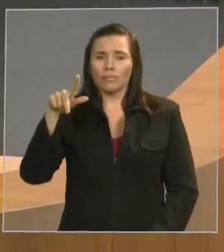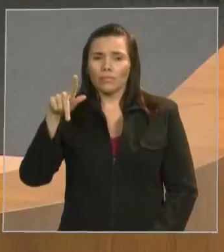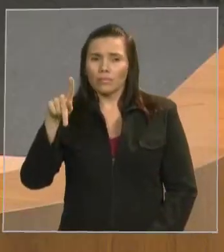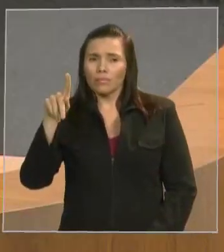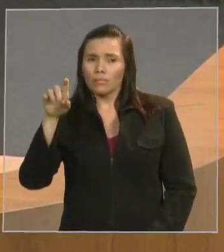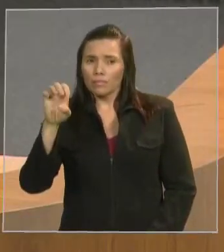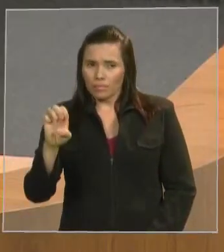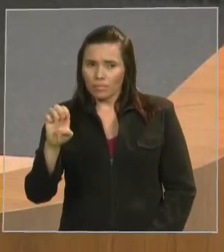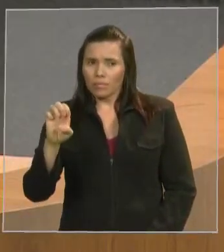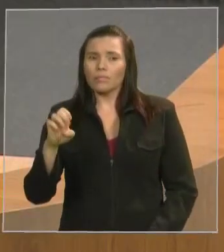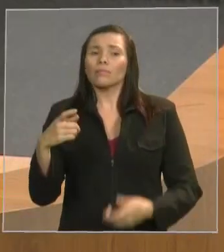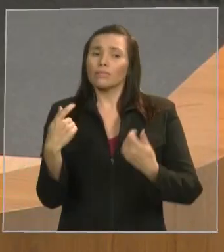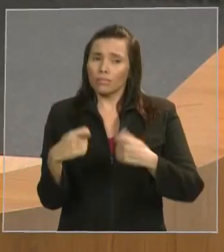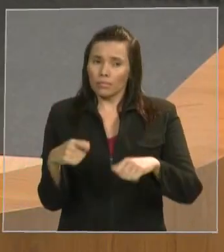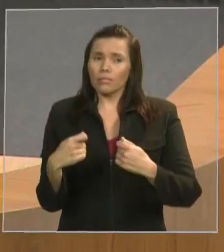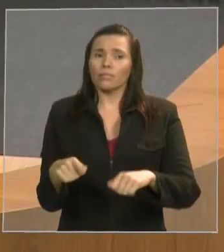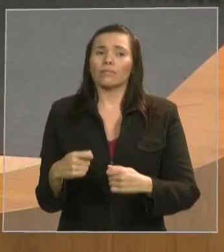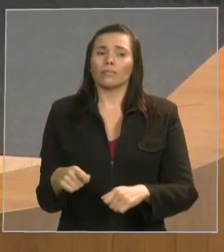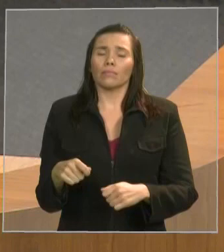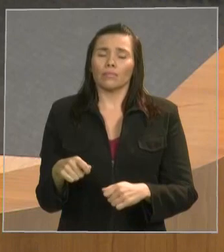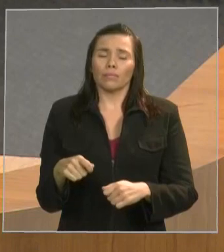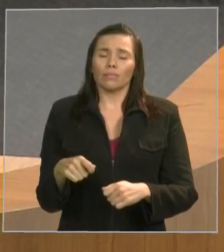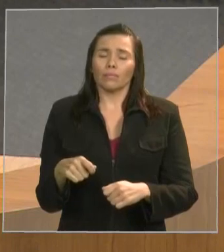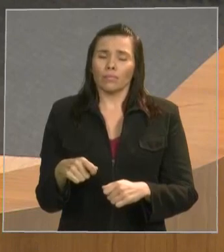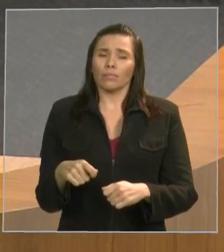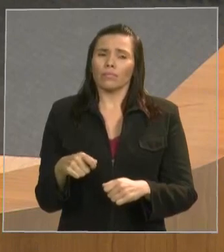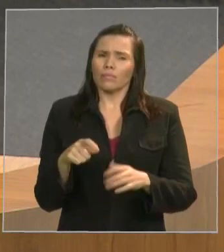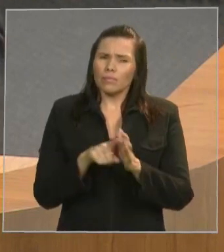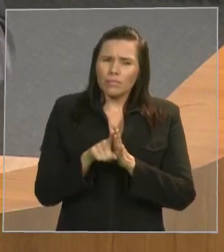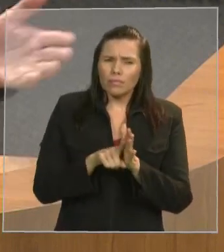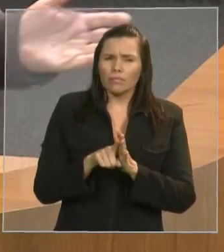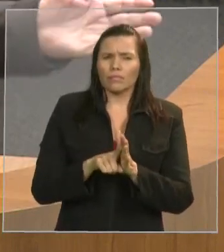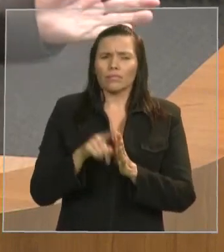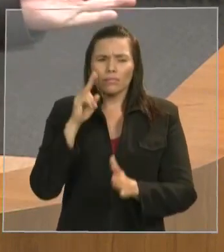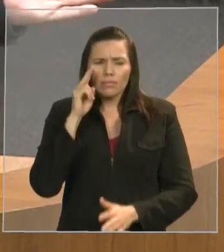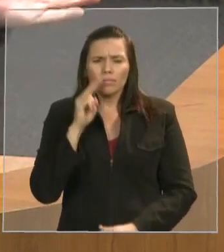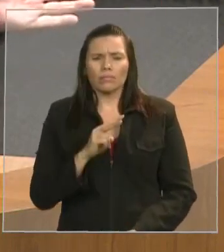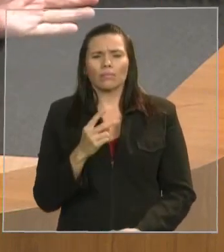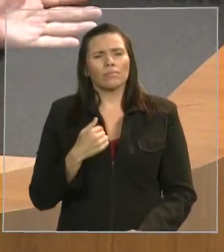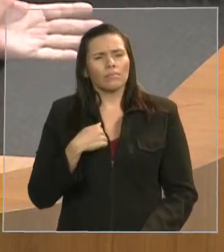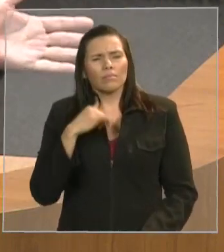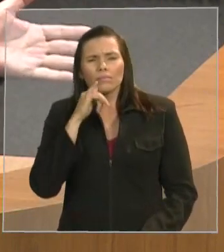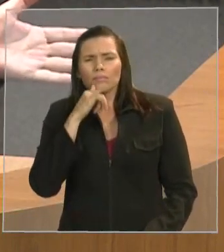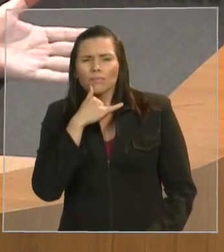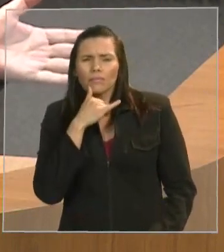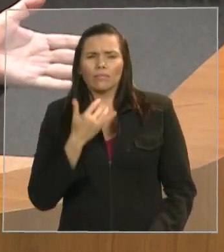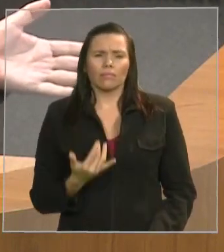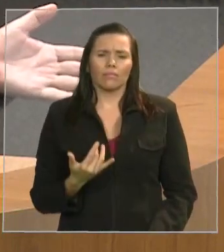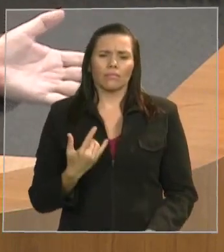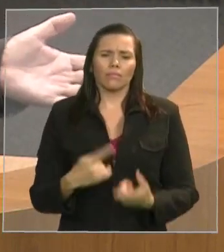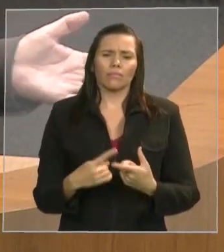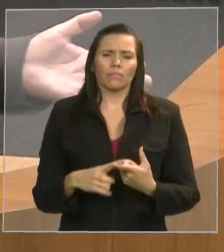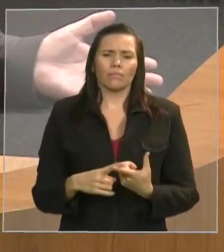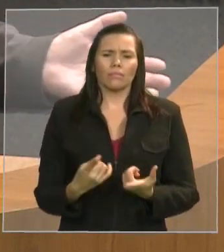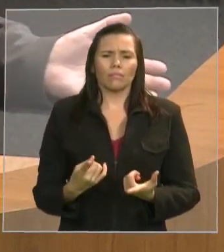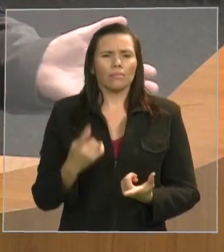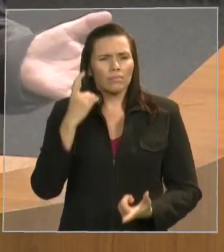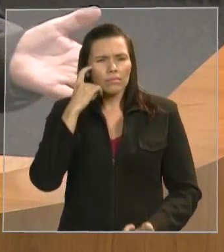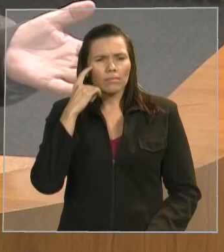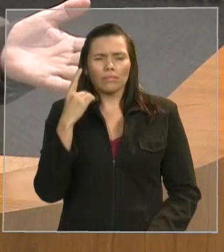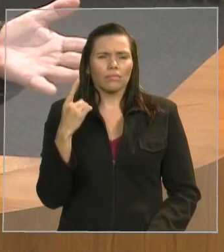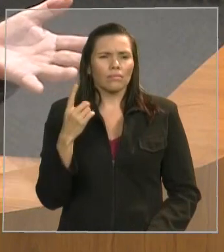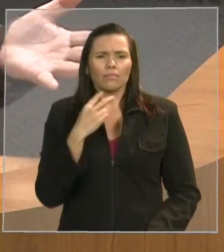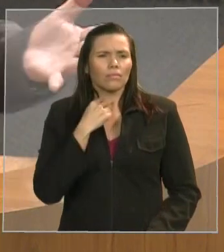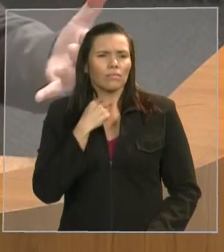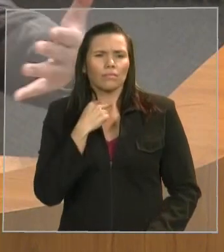que ele veio me atingindo pessoalmente. Eu fico triste com isso. Já viu, colega, se a gente não puder mais falar aqui na tribuna,